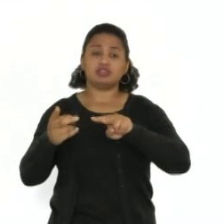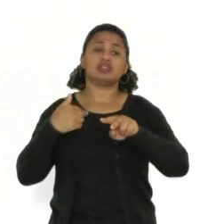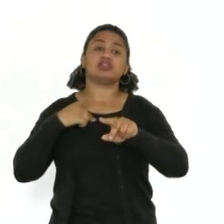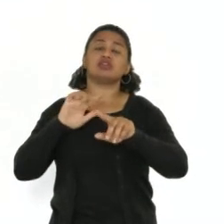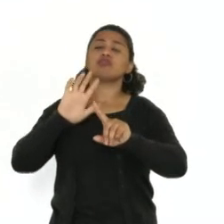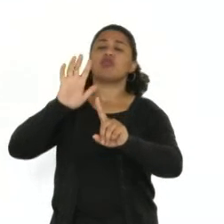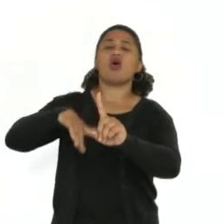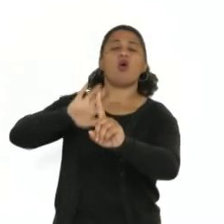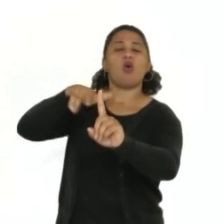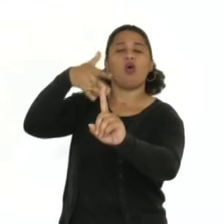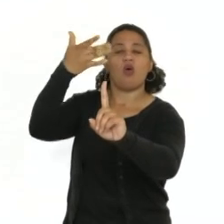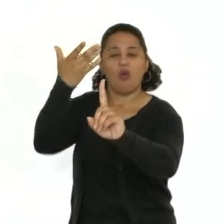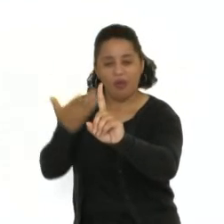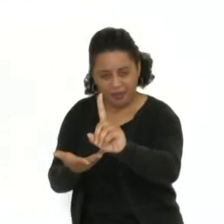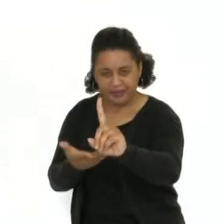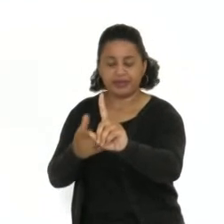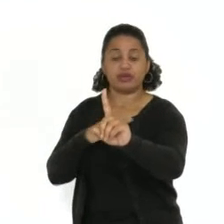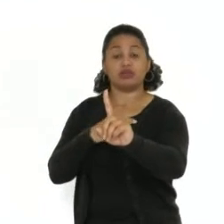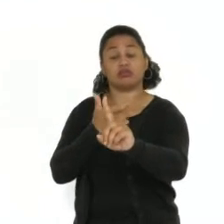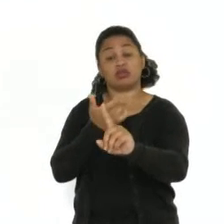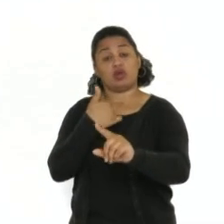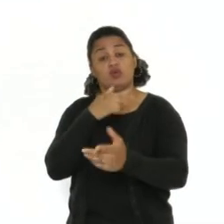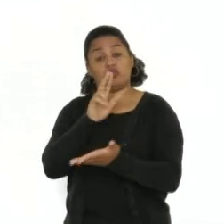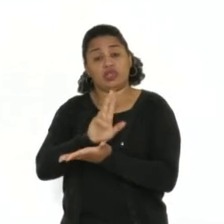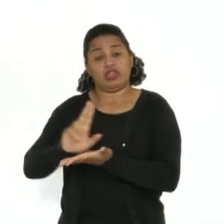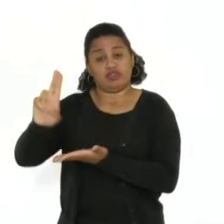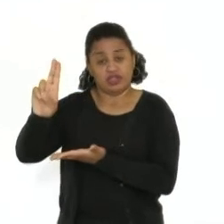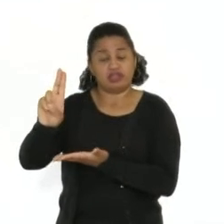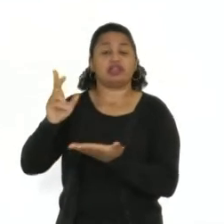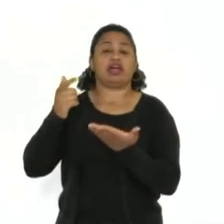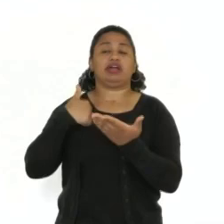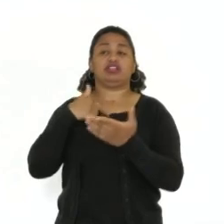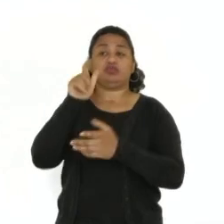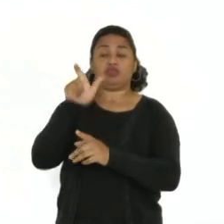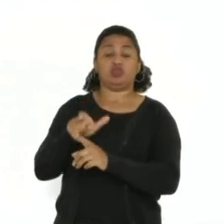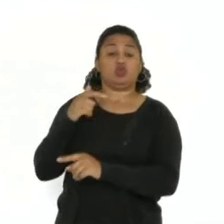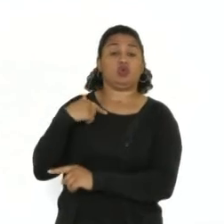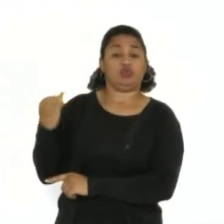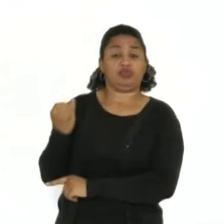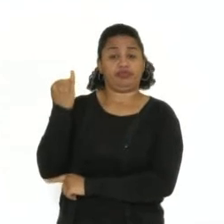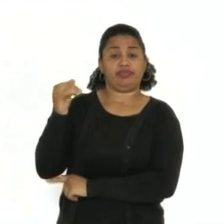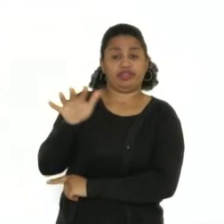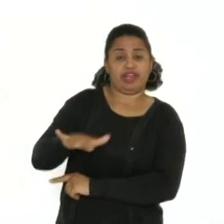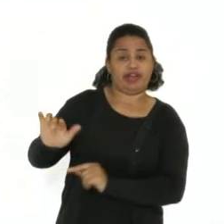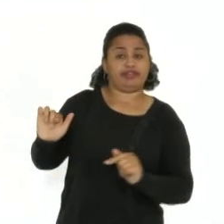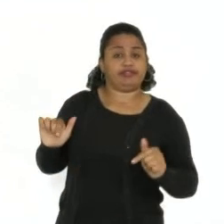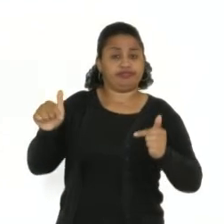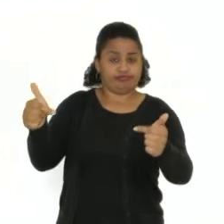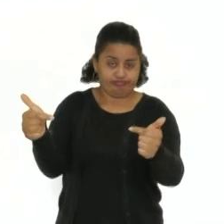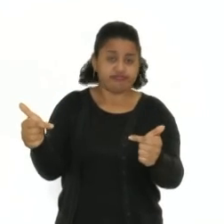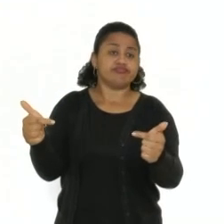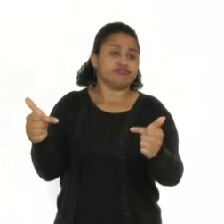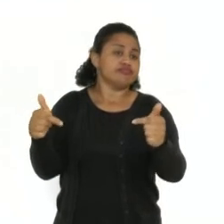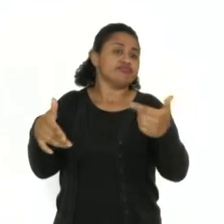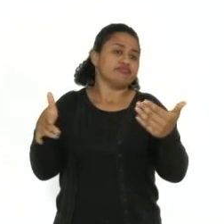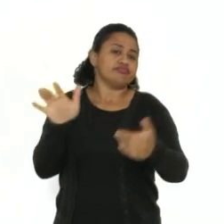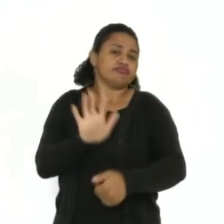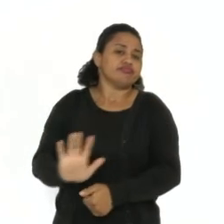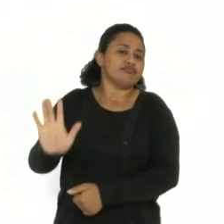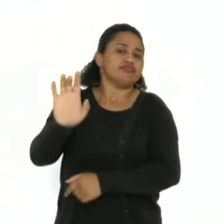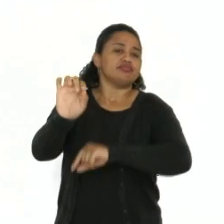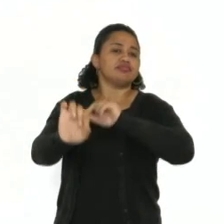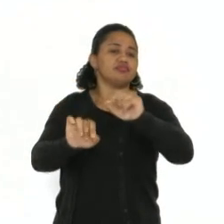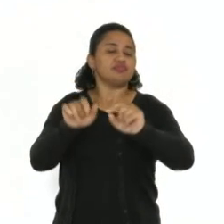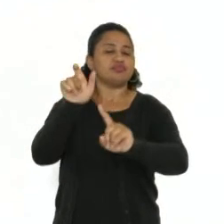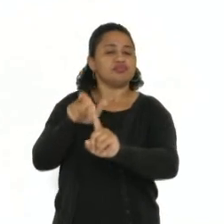uma honraria concedida por universidades a pessoas que se destacam em sua área de atuação. Geralmente,